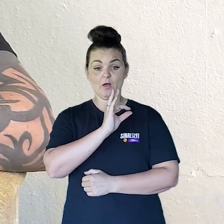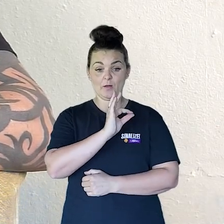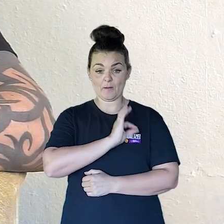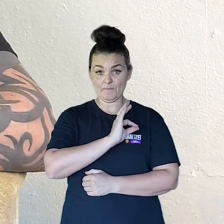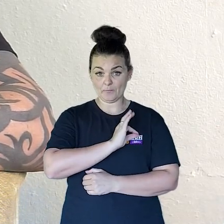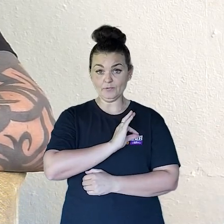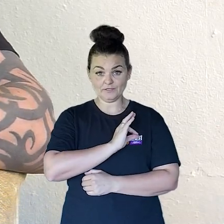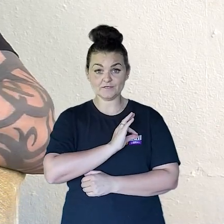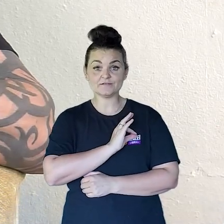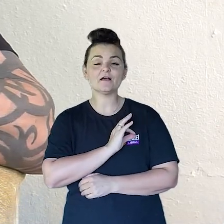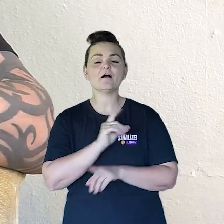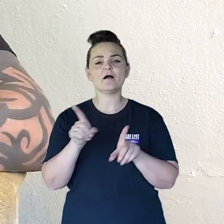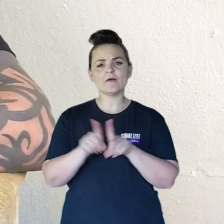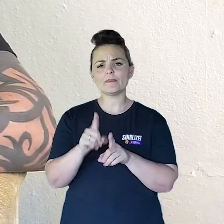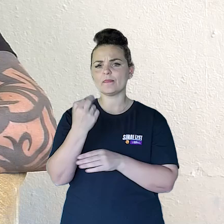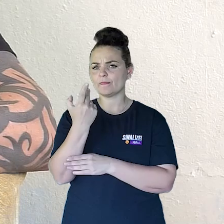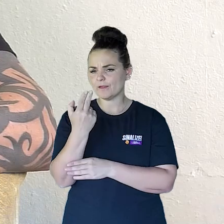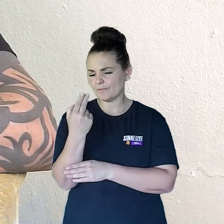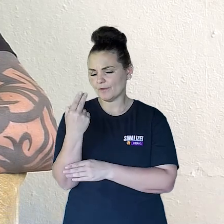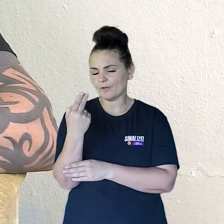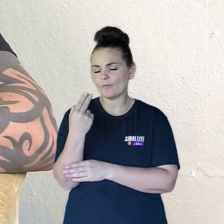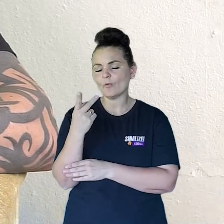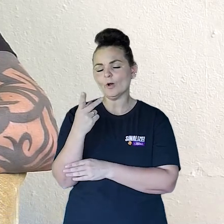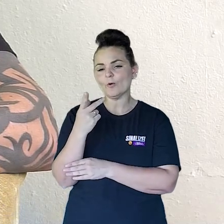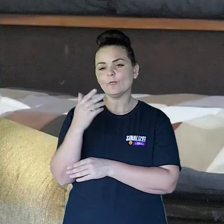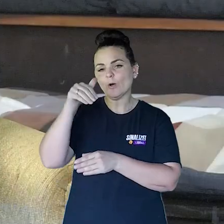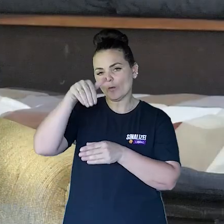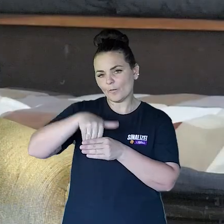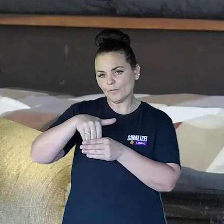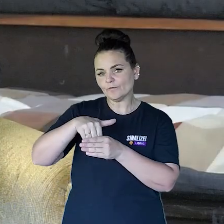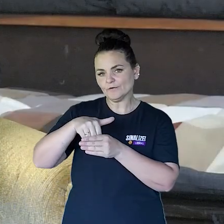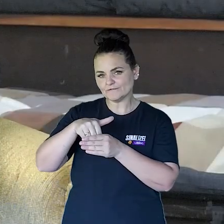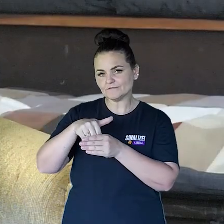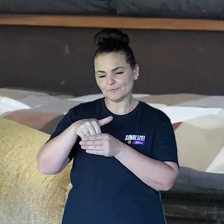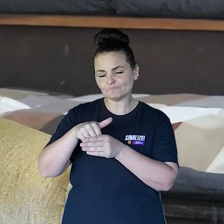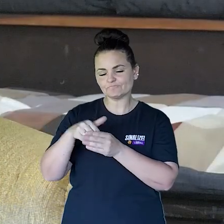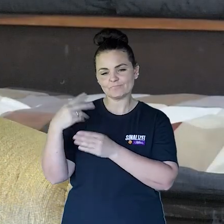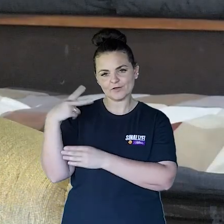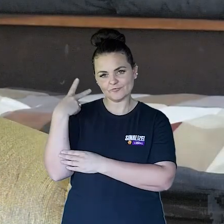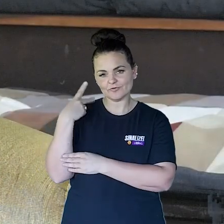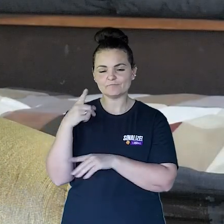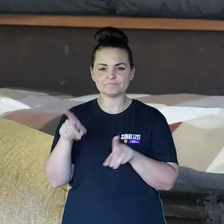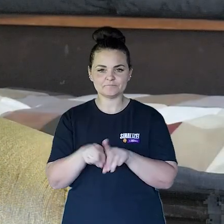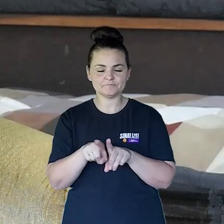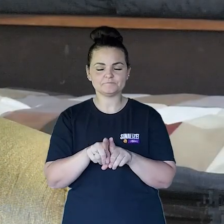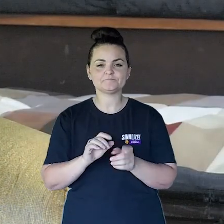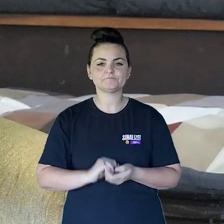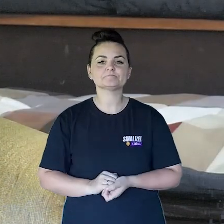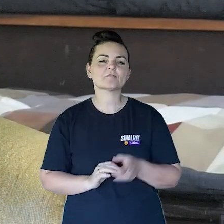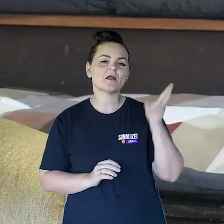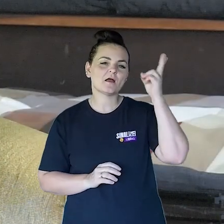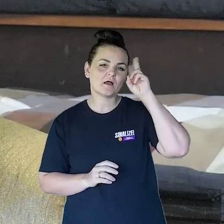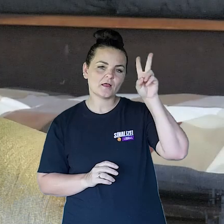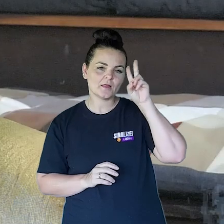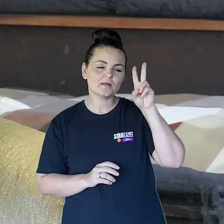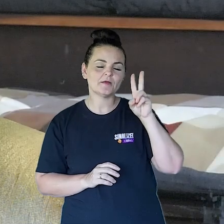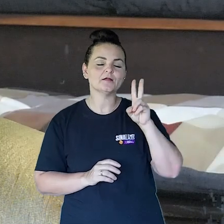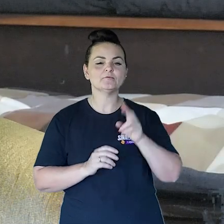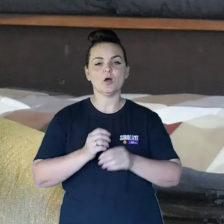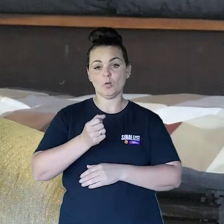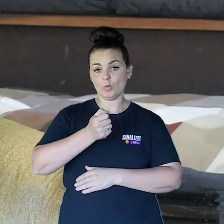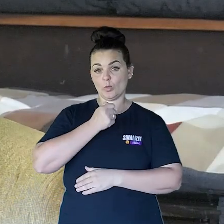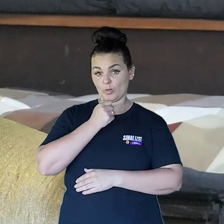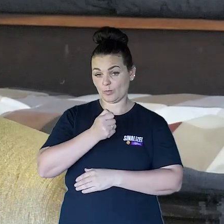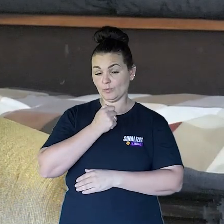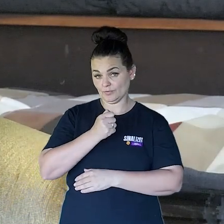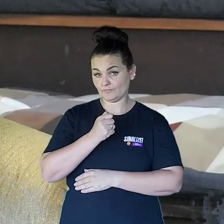diferente agora quando eu decidi me candidatar a vereador. Perfeito. Então, relembrando, nosso entrevistado de